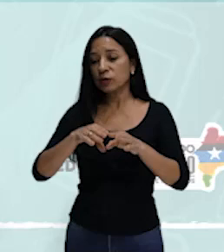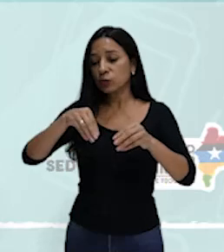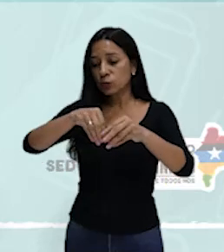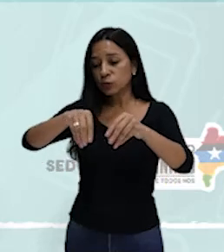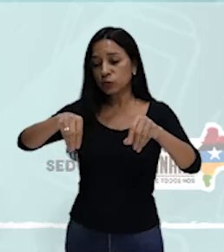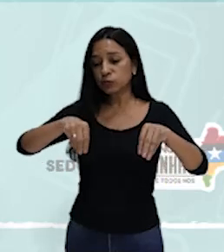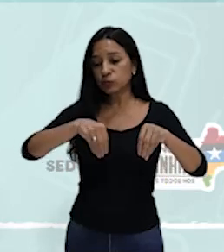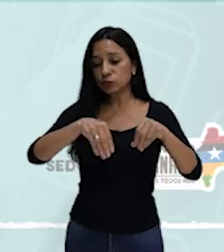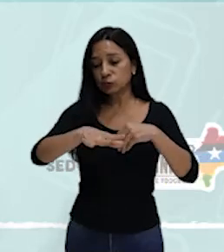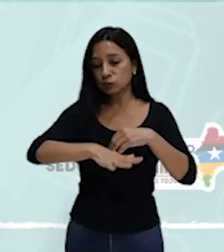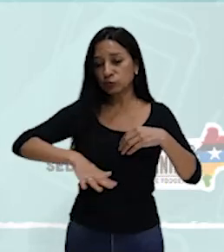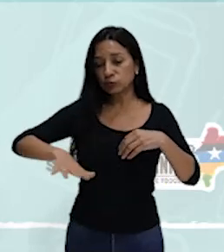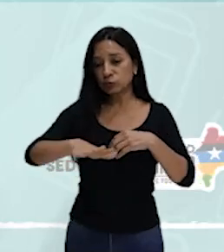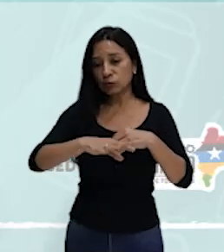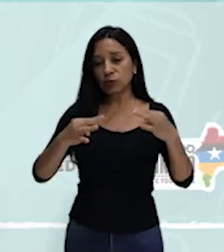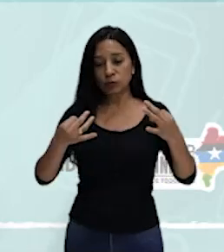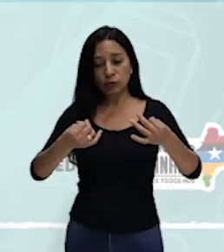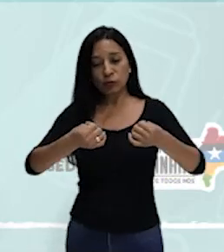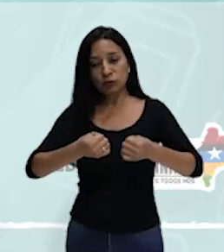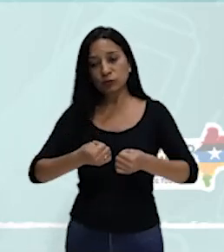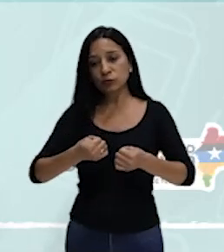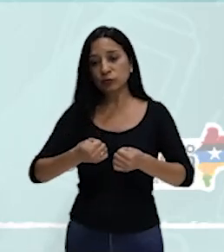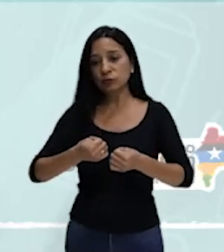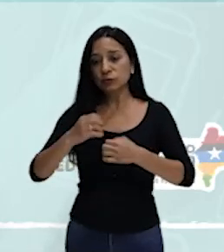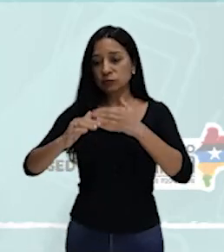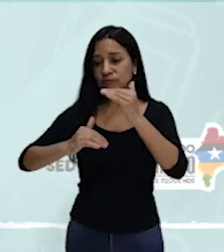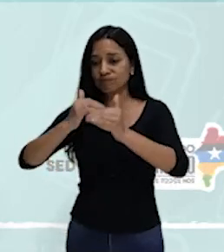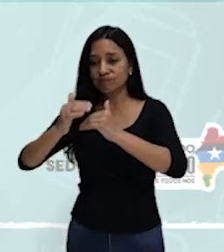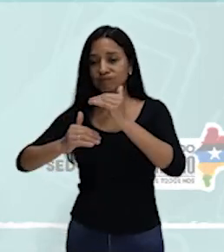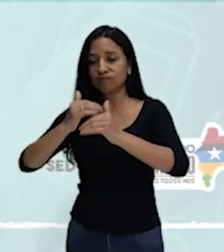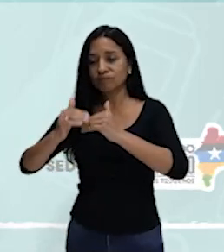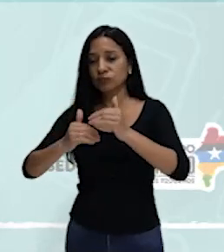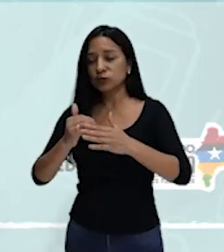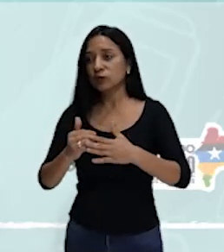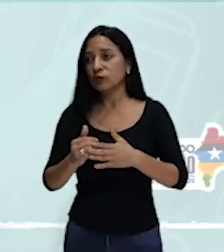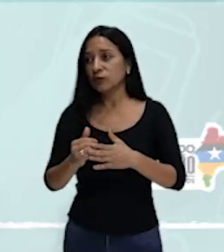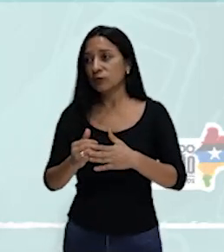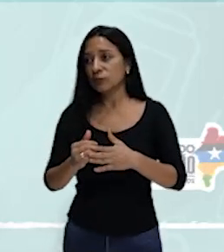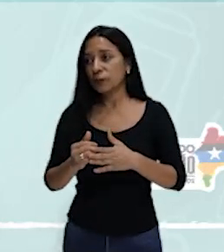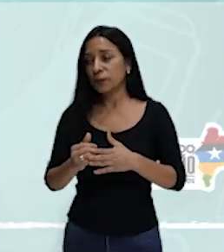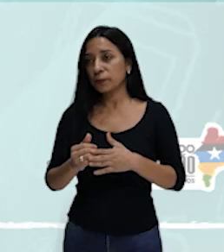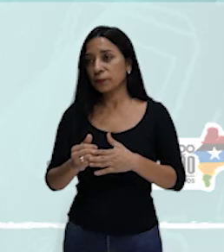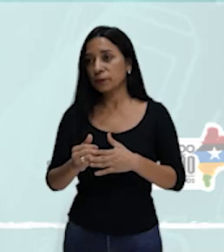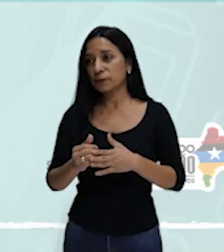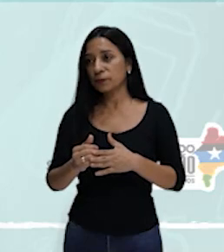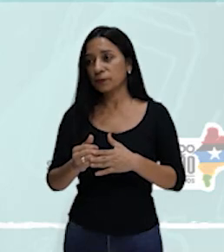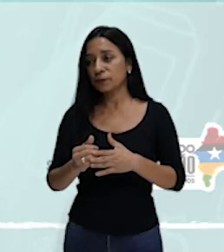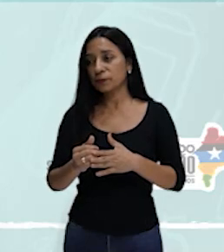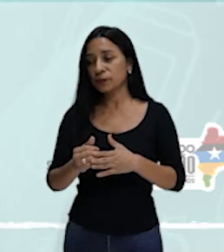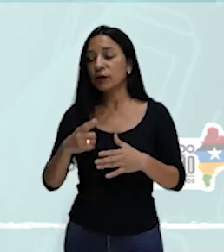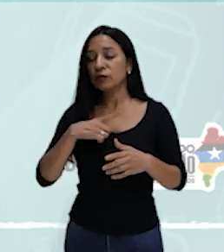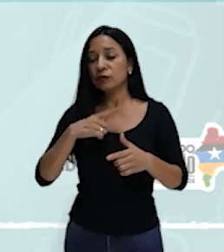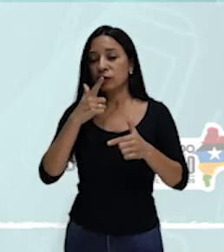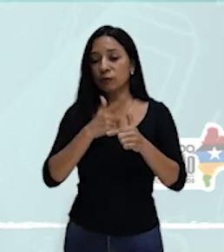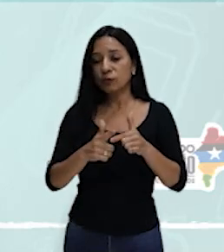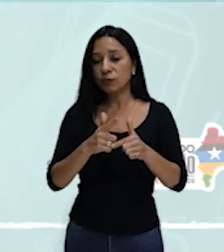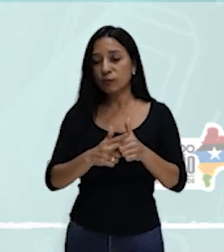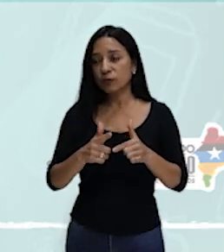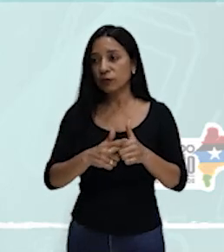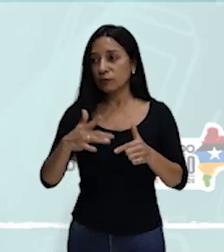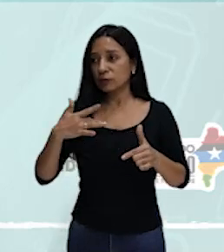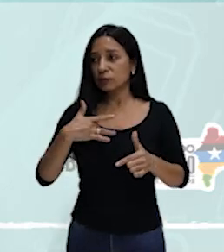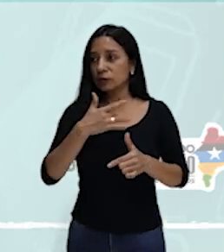solo. Todos esses processos de poluição aqui, eles afetam a saúde dos indivíduos